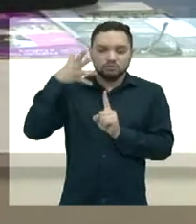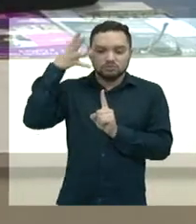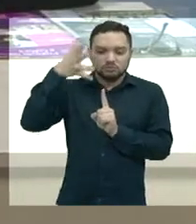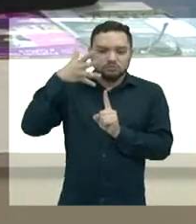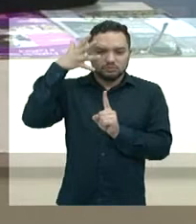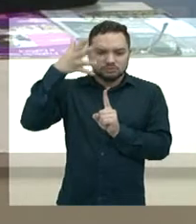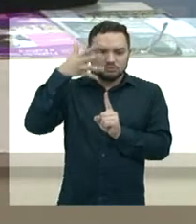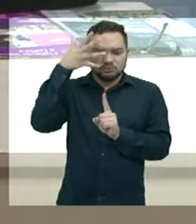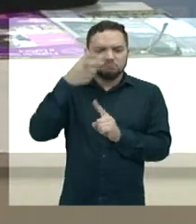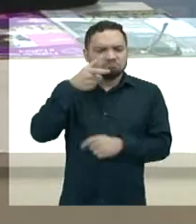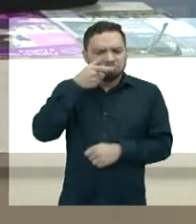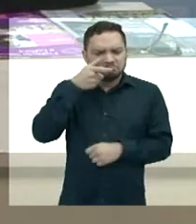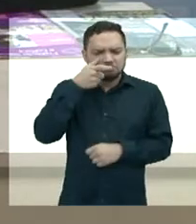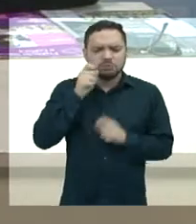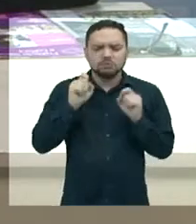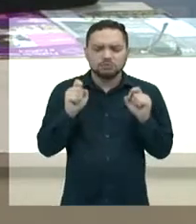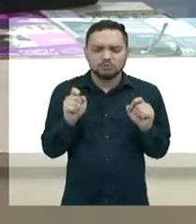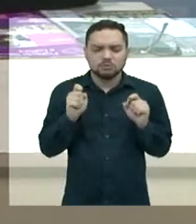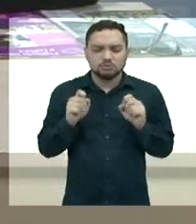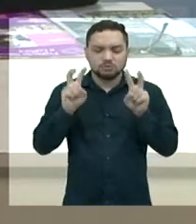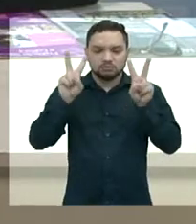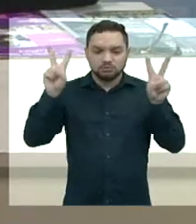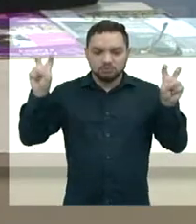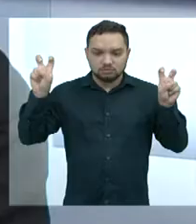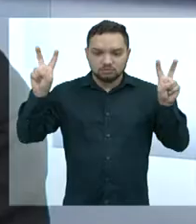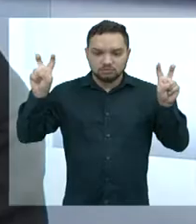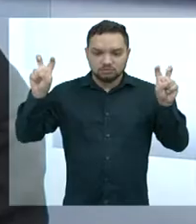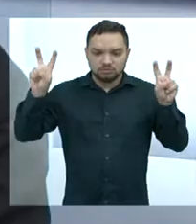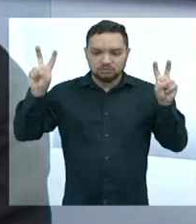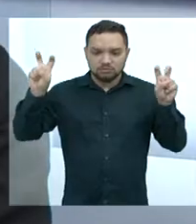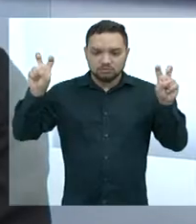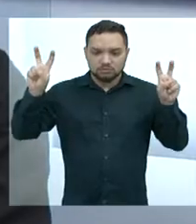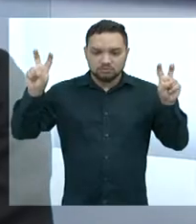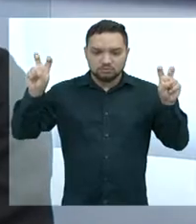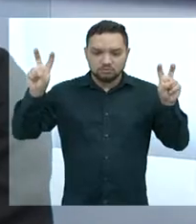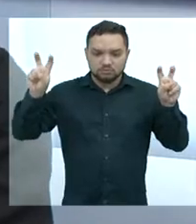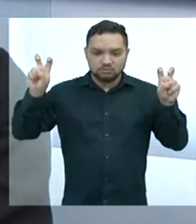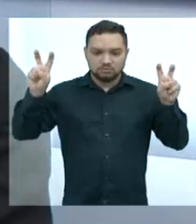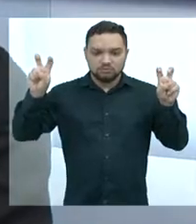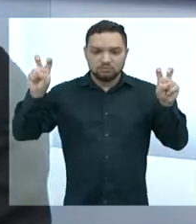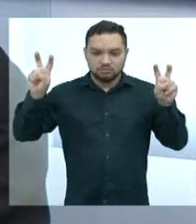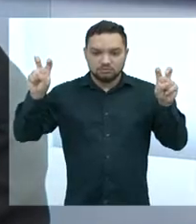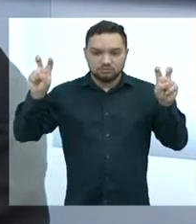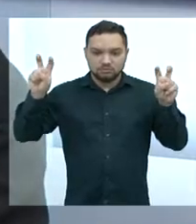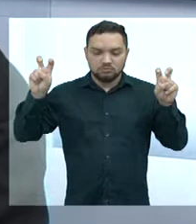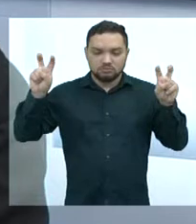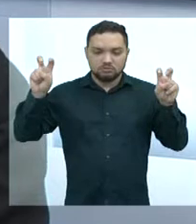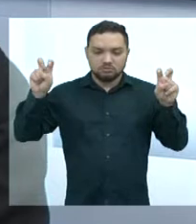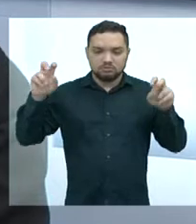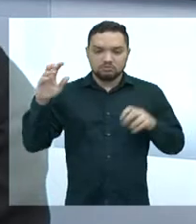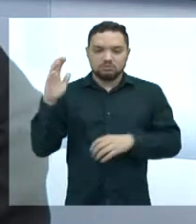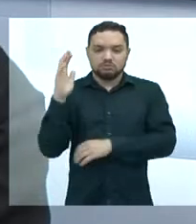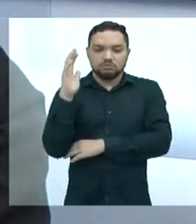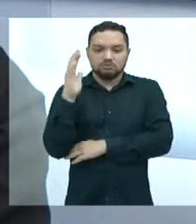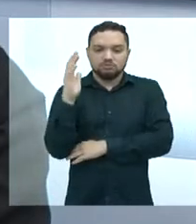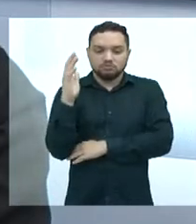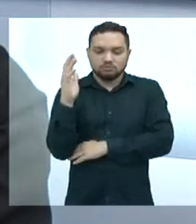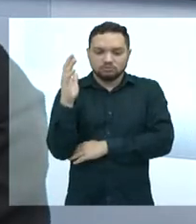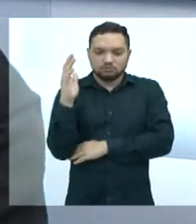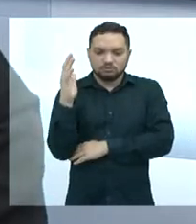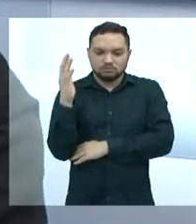lembro, sobre uma erva que daninha, prejudica a expansão,